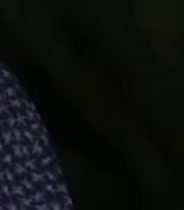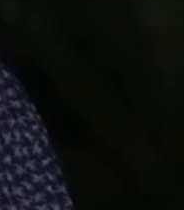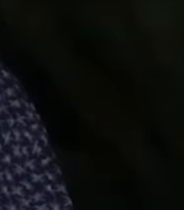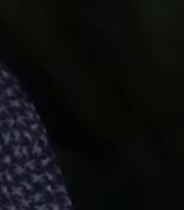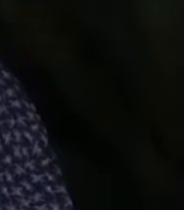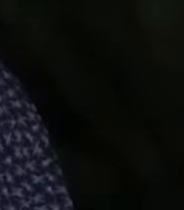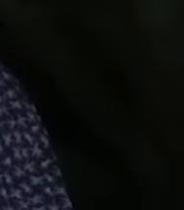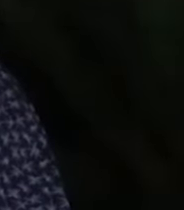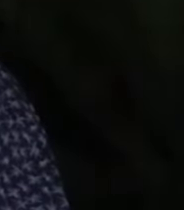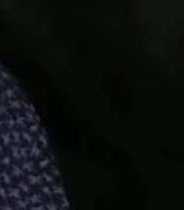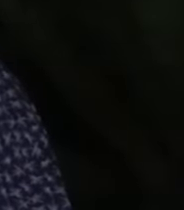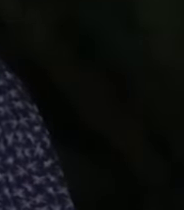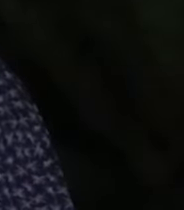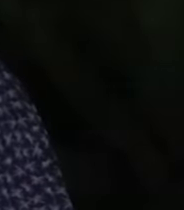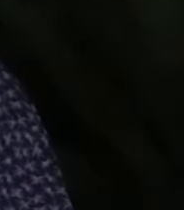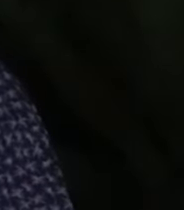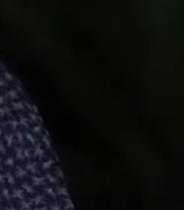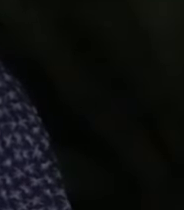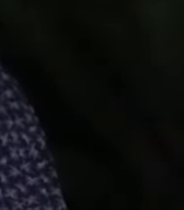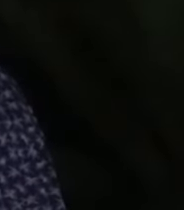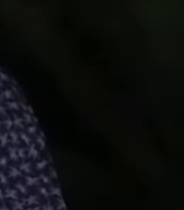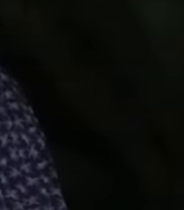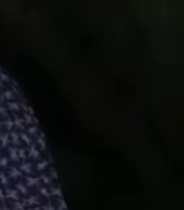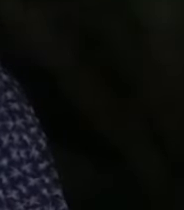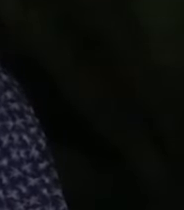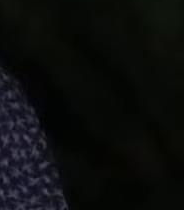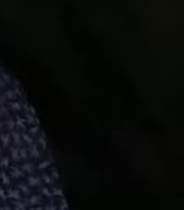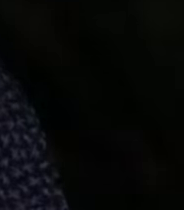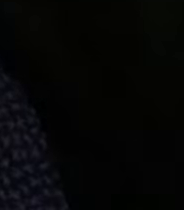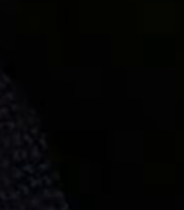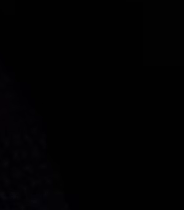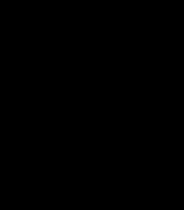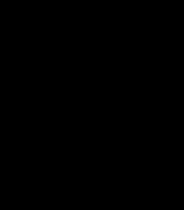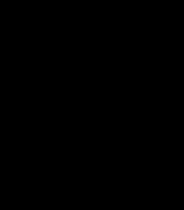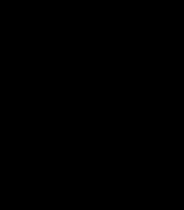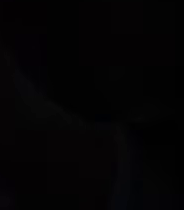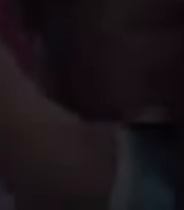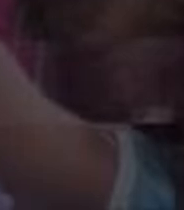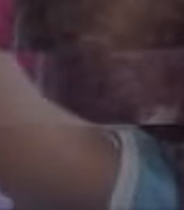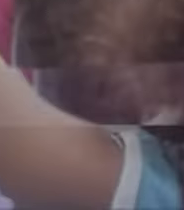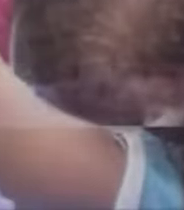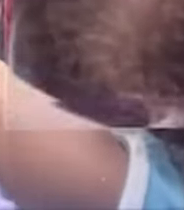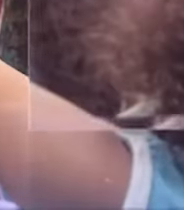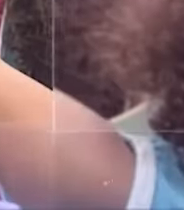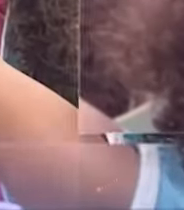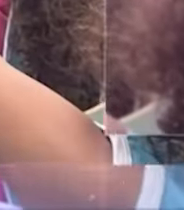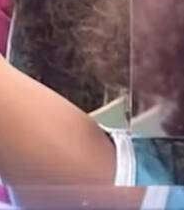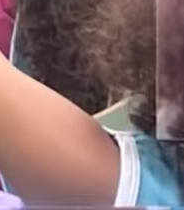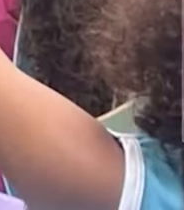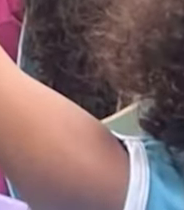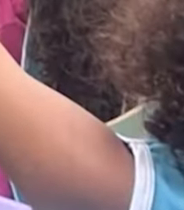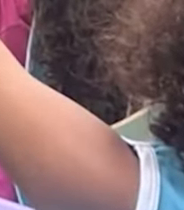e a minha consideração por tudo aquilo que elas têm proporcionado na vida dos meus filhos.